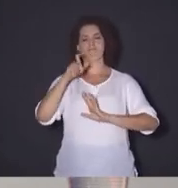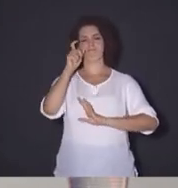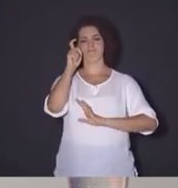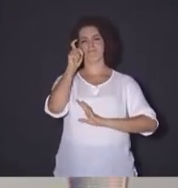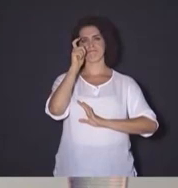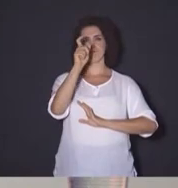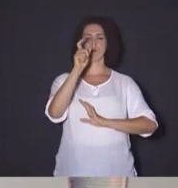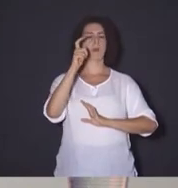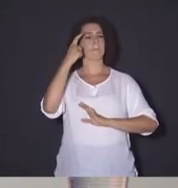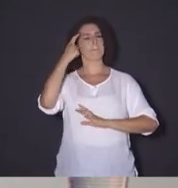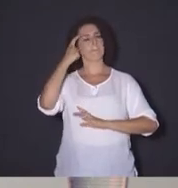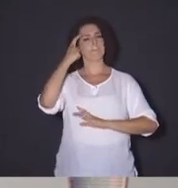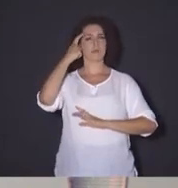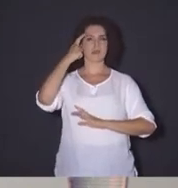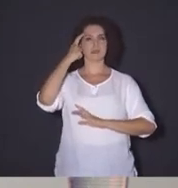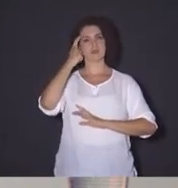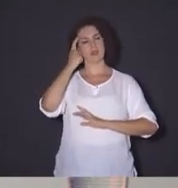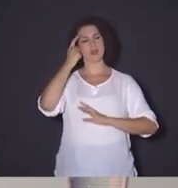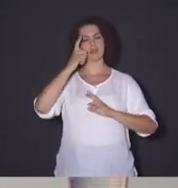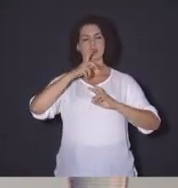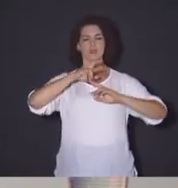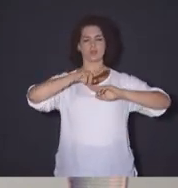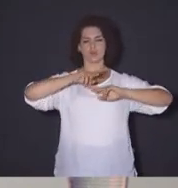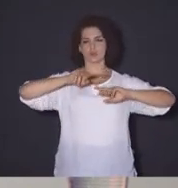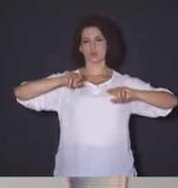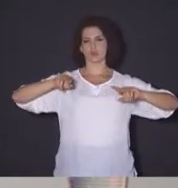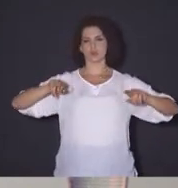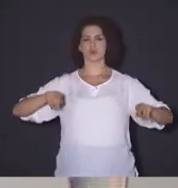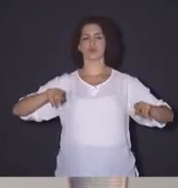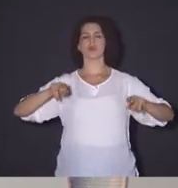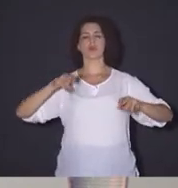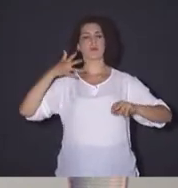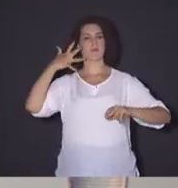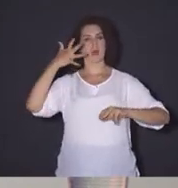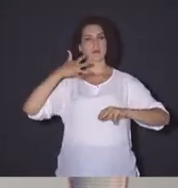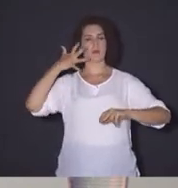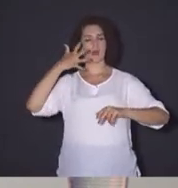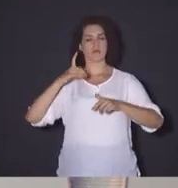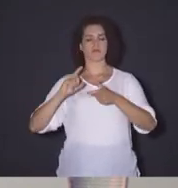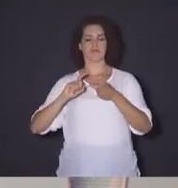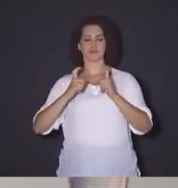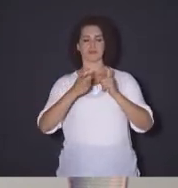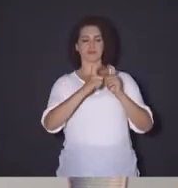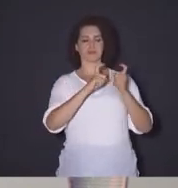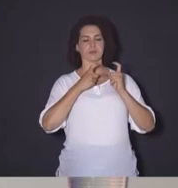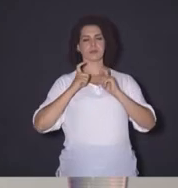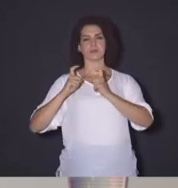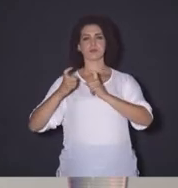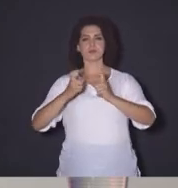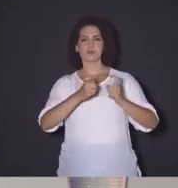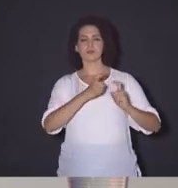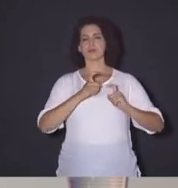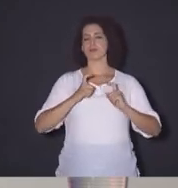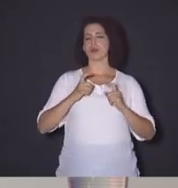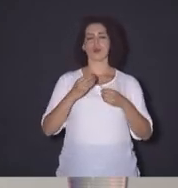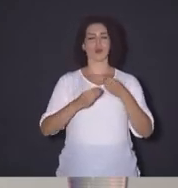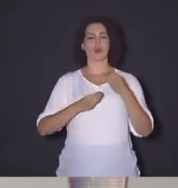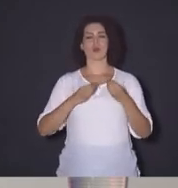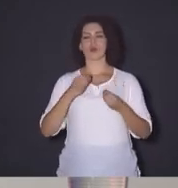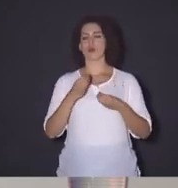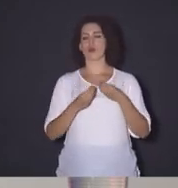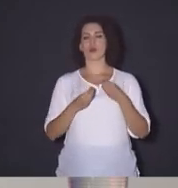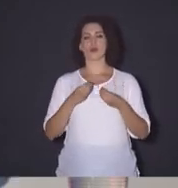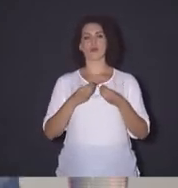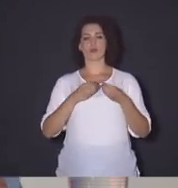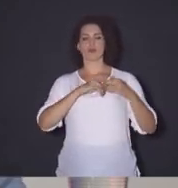formatos distintos diferenciados mas que é ser tico lam se constrói melhor dizendo a partir da articulação de várias